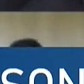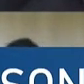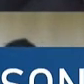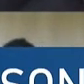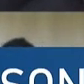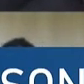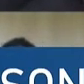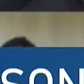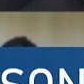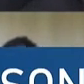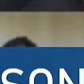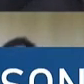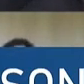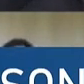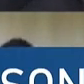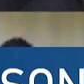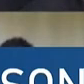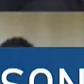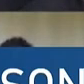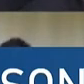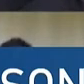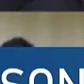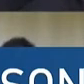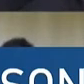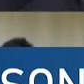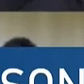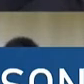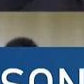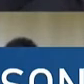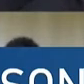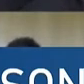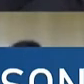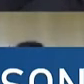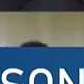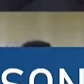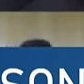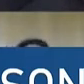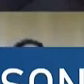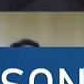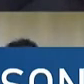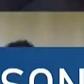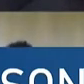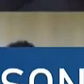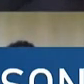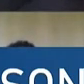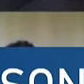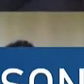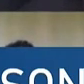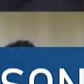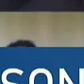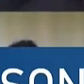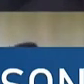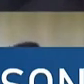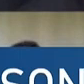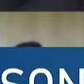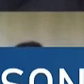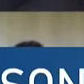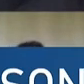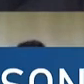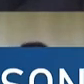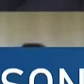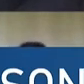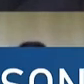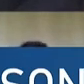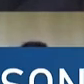de enorme importância o que ocorreu hoje, fruto de muitos meses de trabalho, e